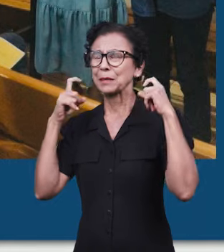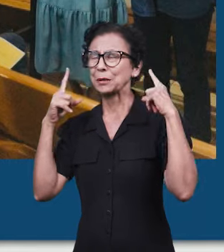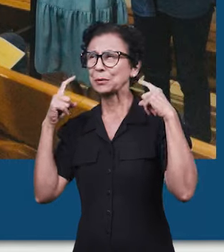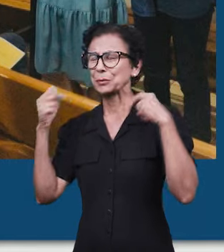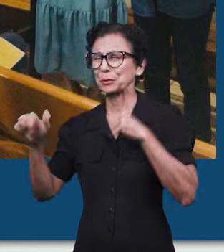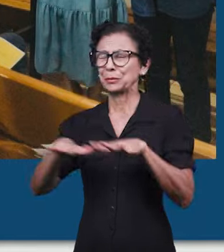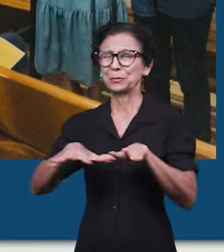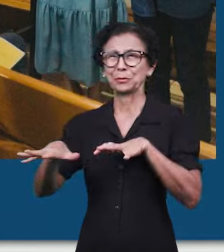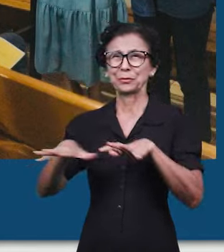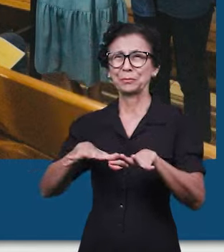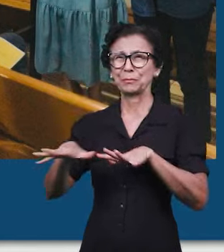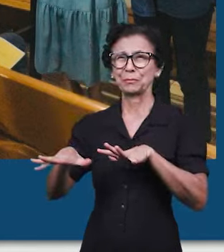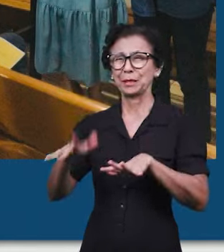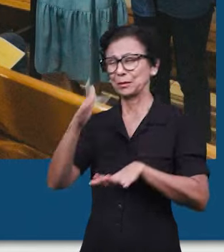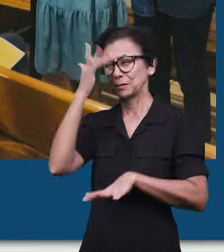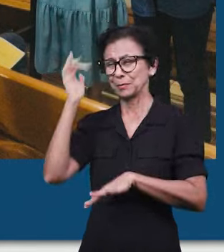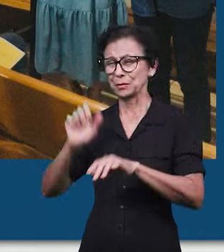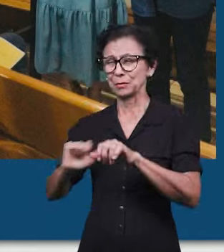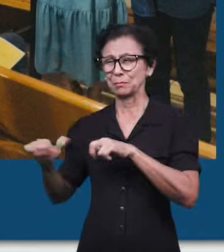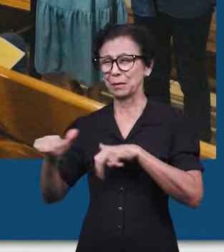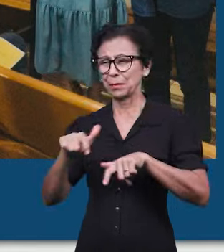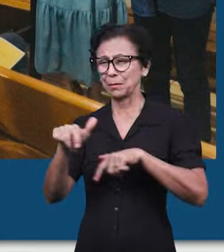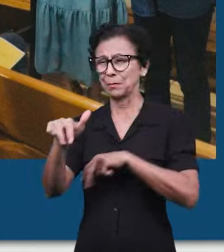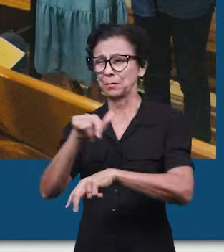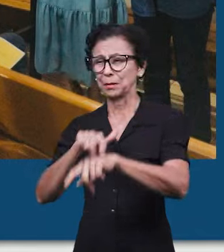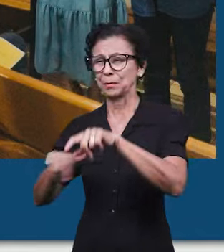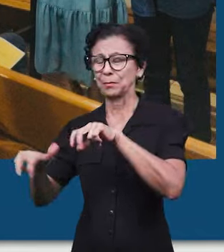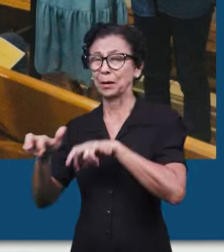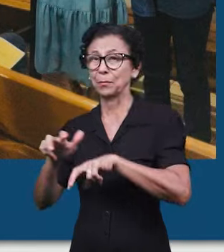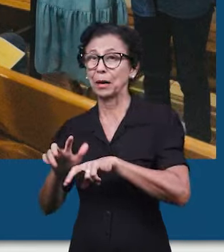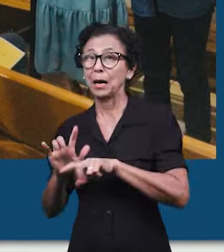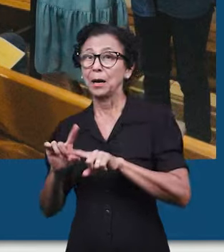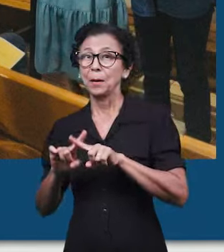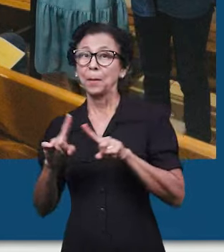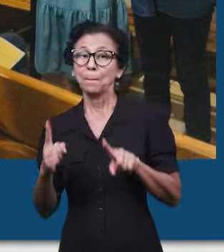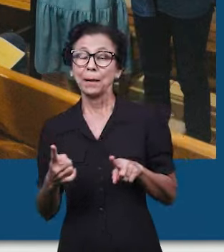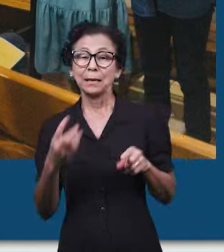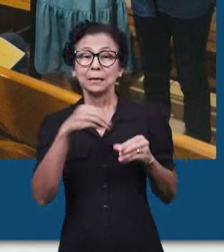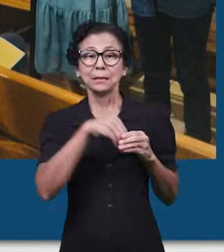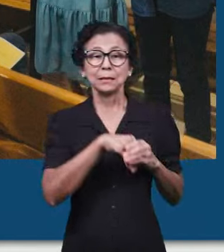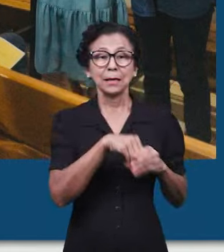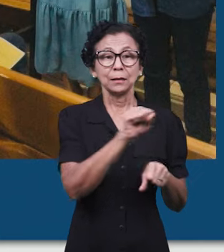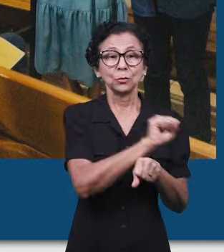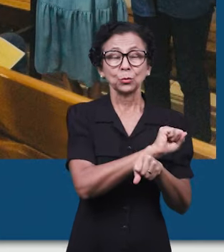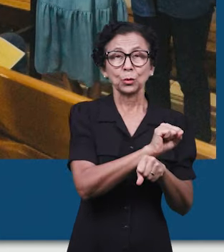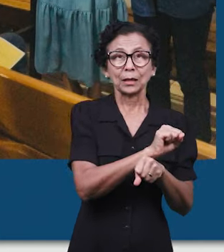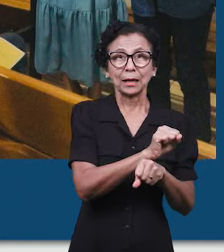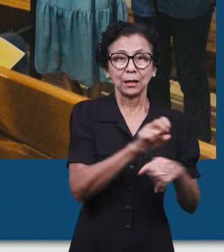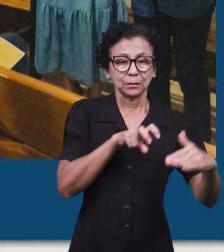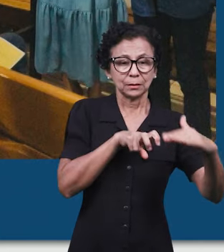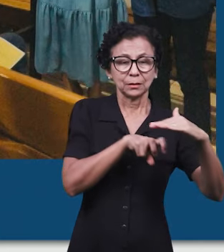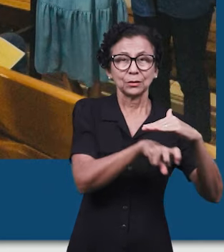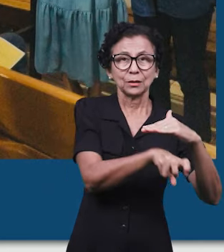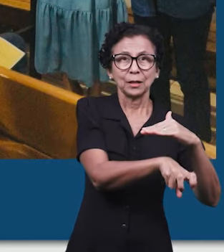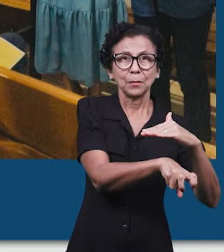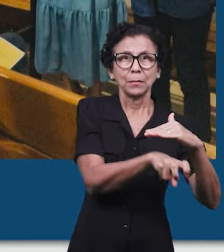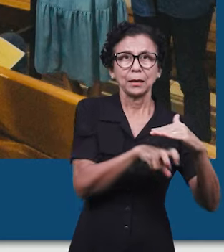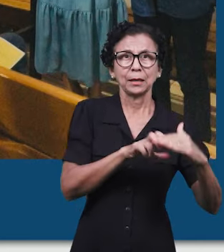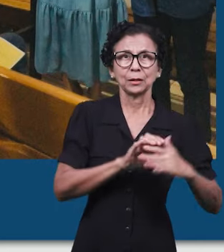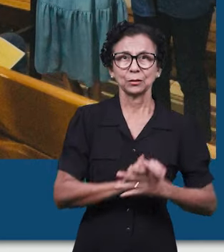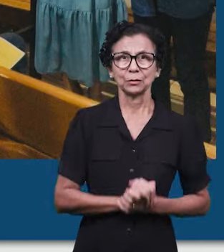nas suas classes, nós professoras, cheias do Espírito Santo, com conhecimento que tem aprendido, vamos até